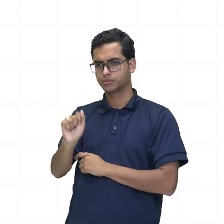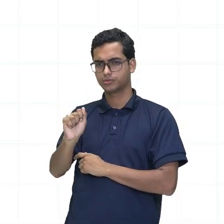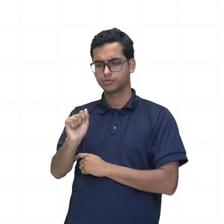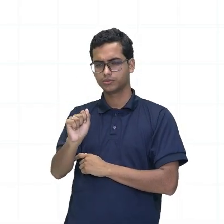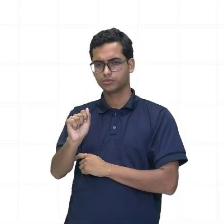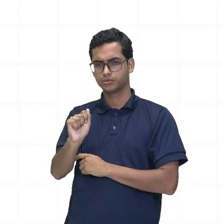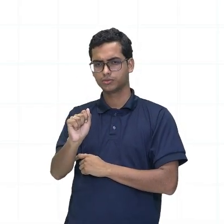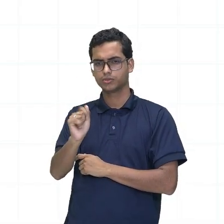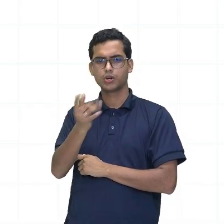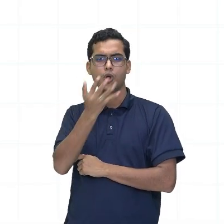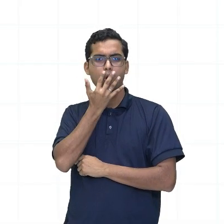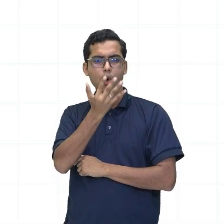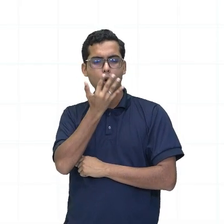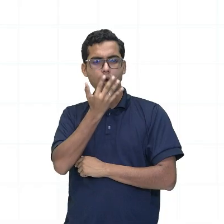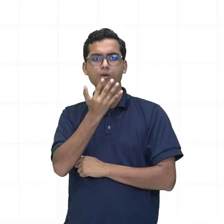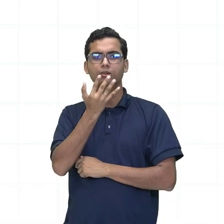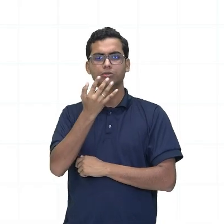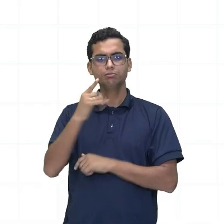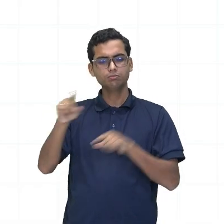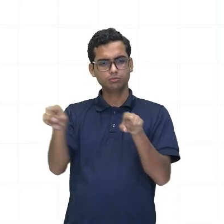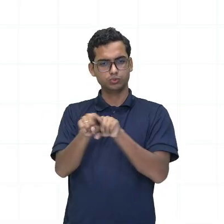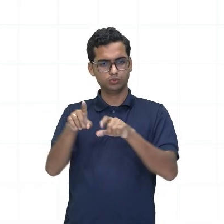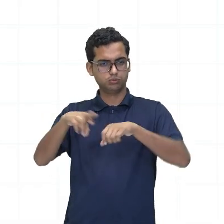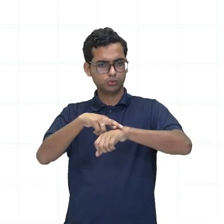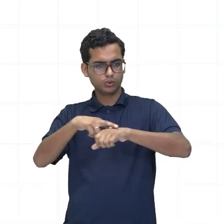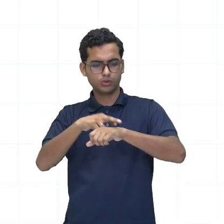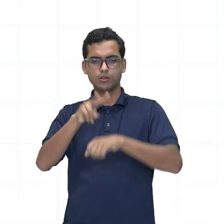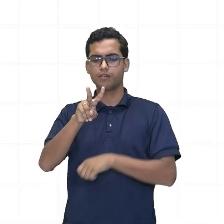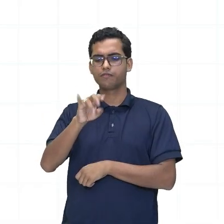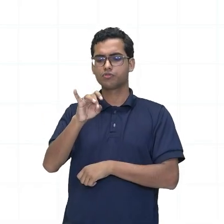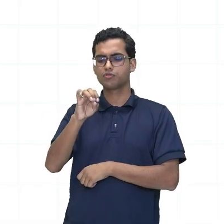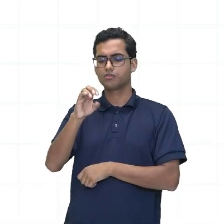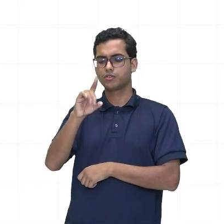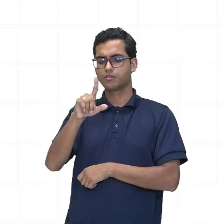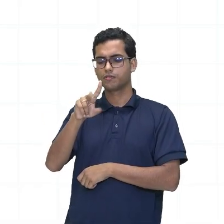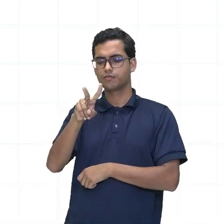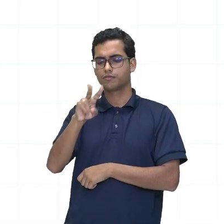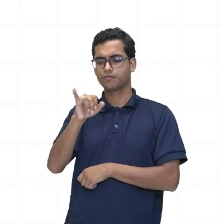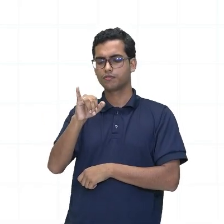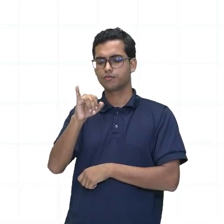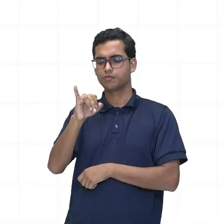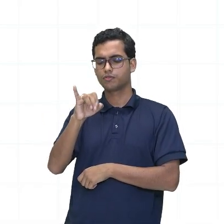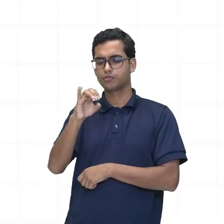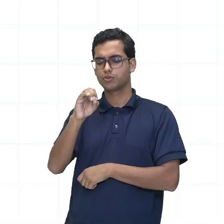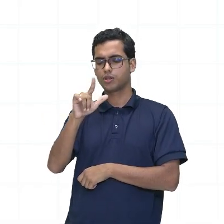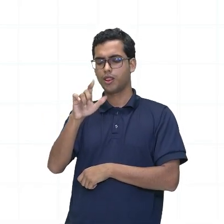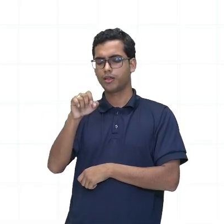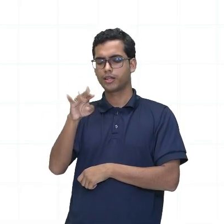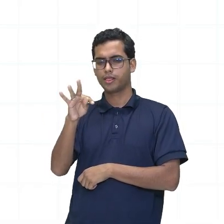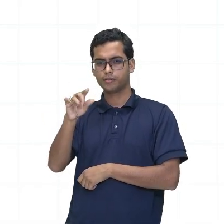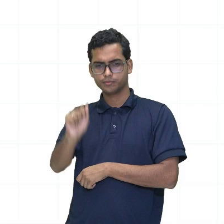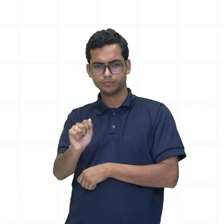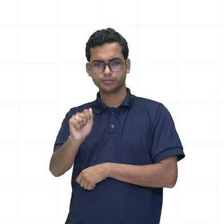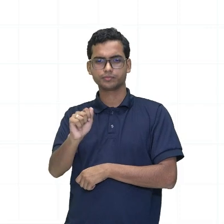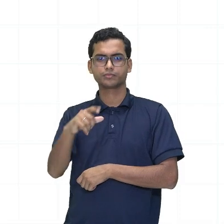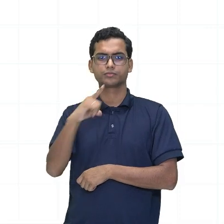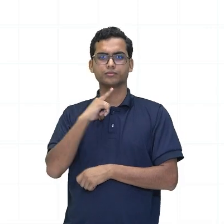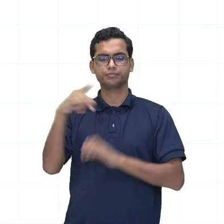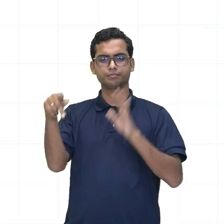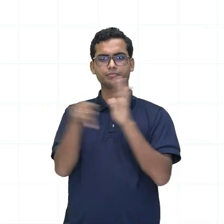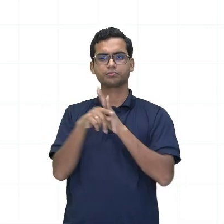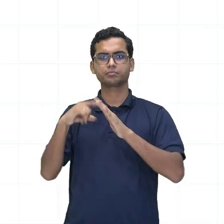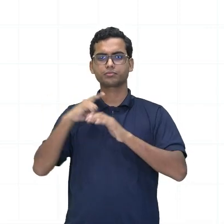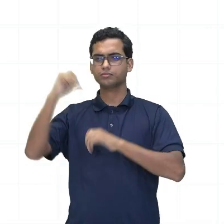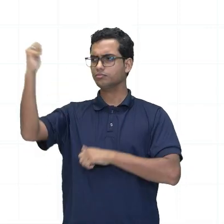Então, nós temos esses raios ultravioleta, do tipo A, B e C, que